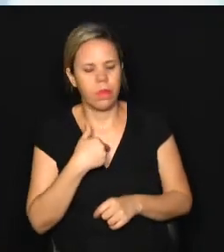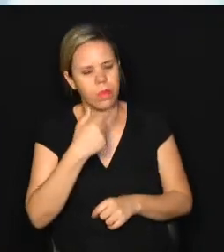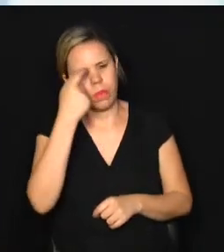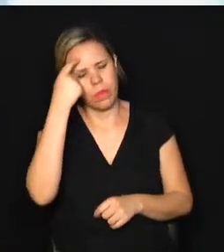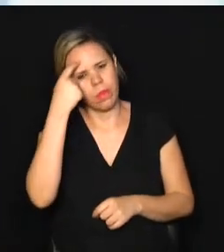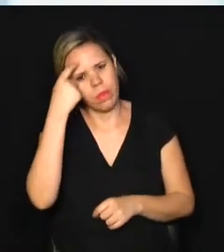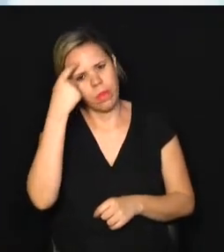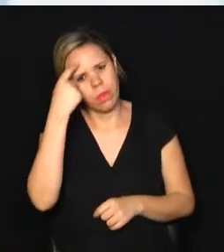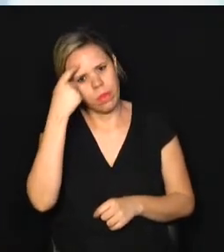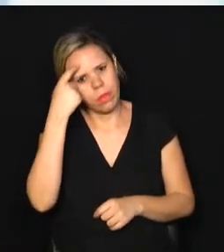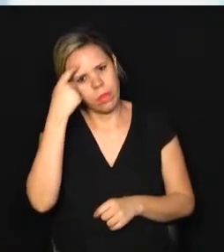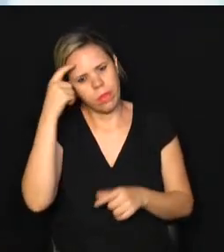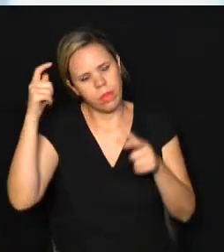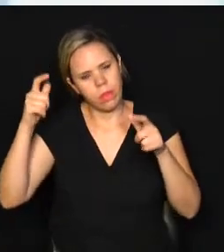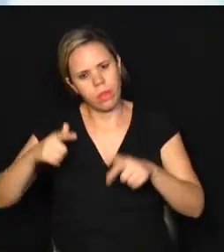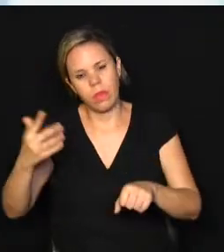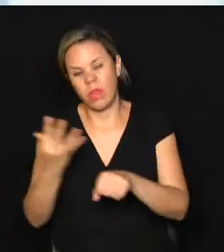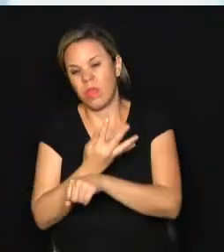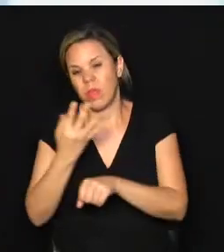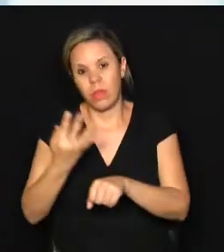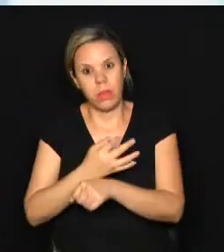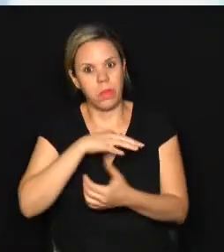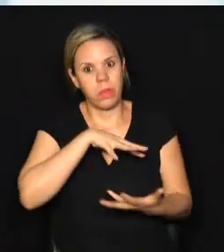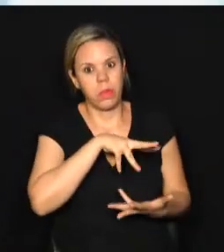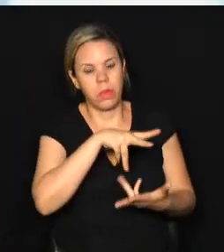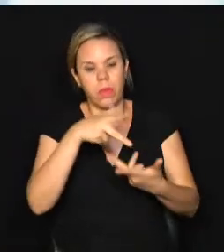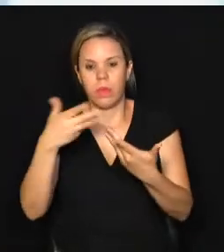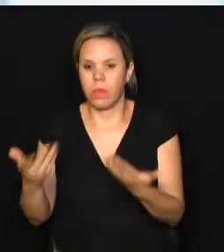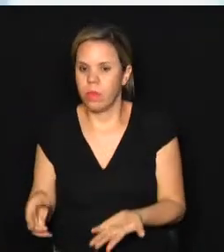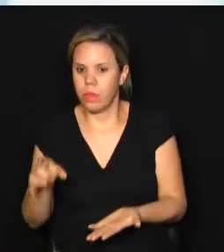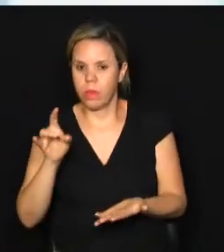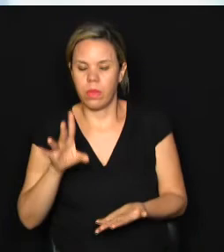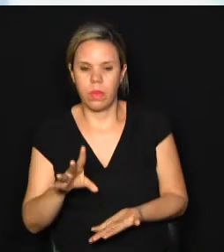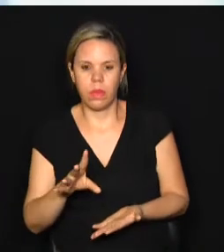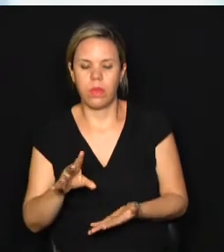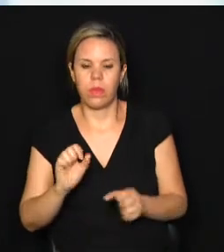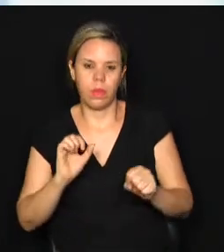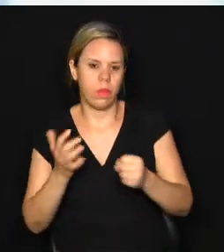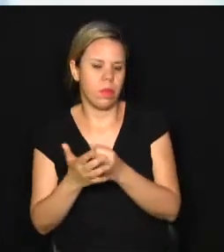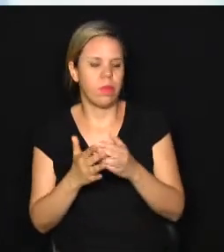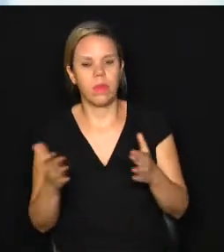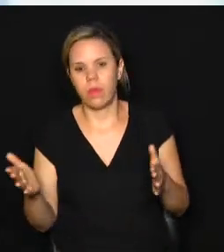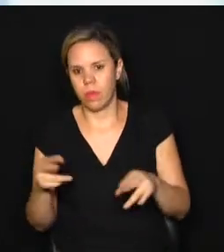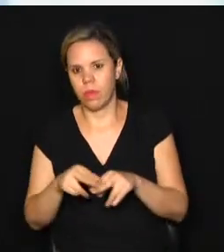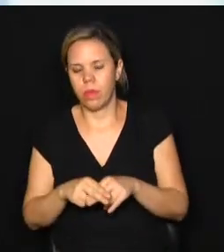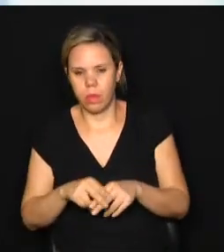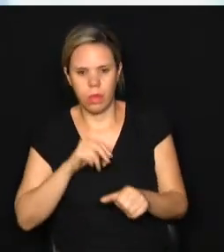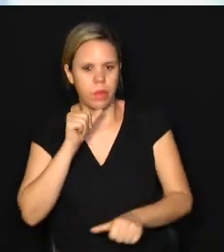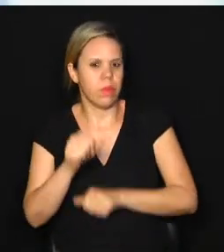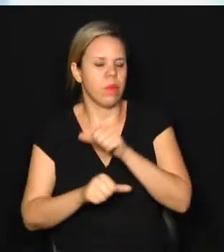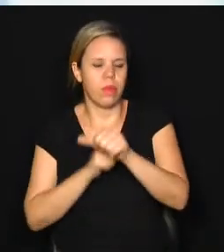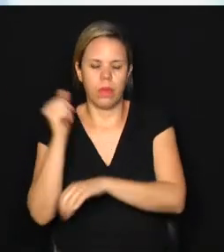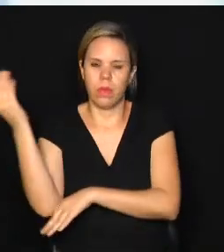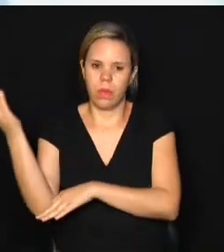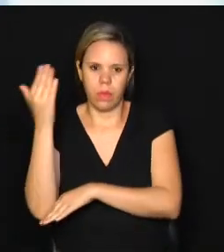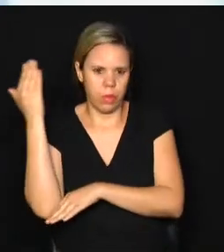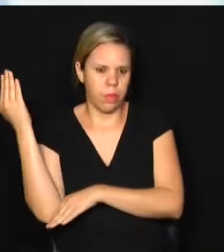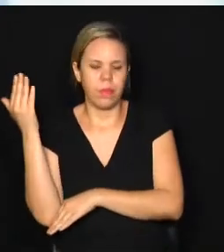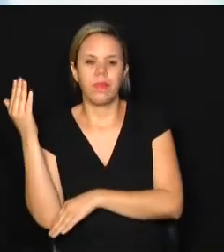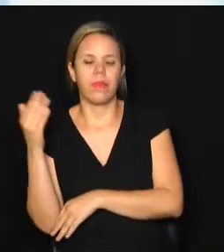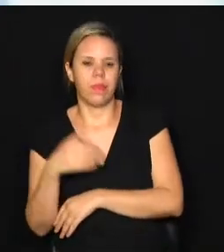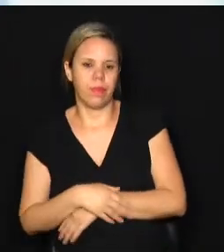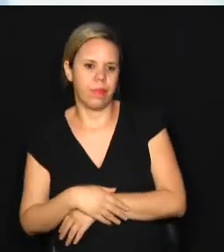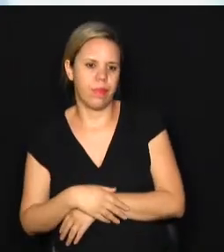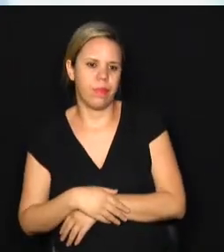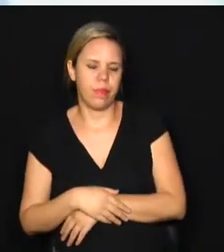gente vive um cenário de crise global, né? Então, não só em termos de pandemia, mas por conta da mudança do clima e que está